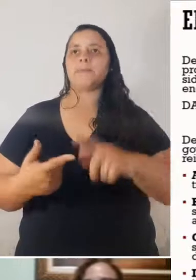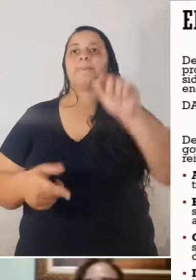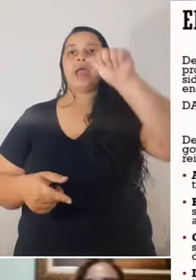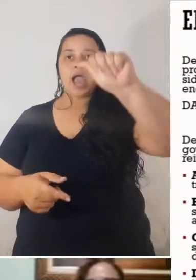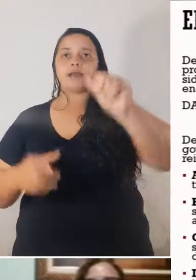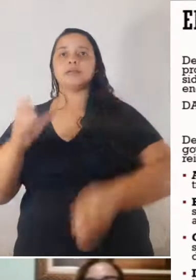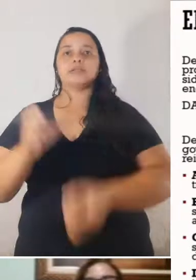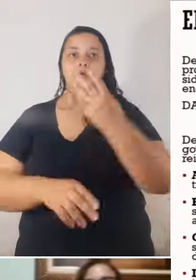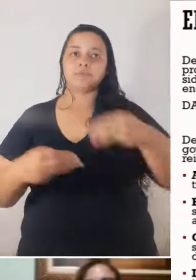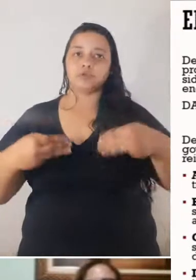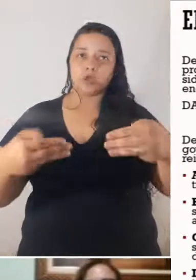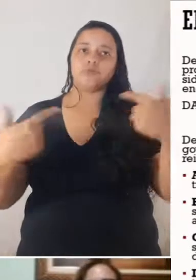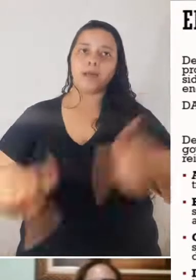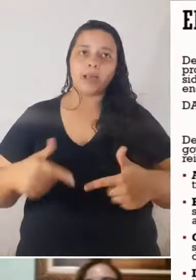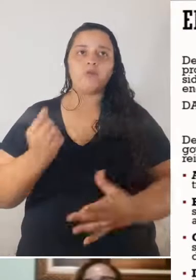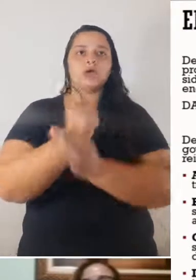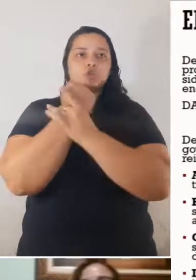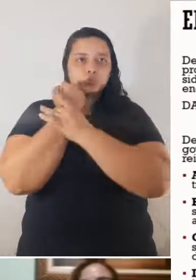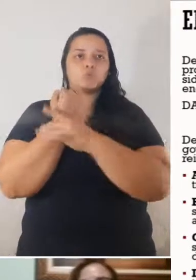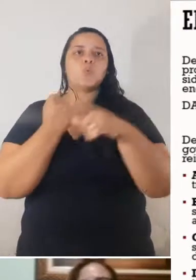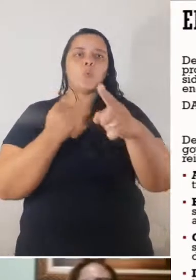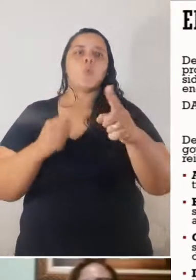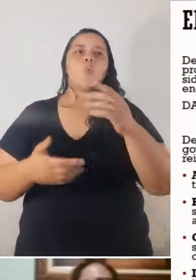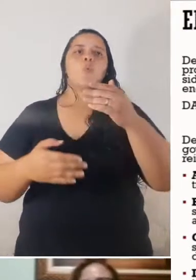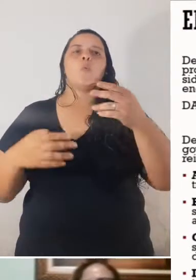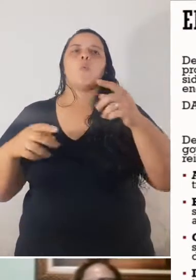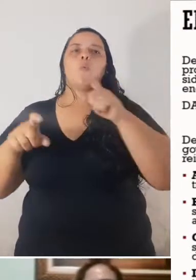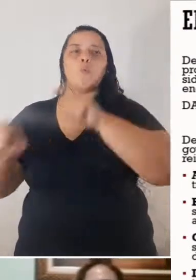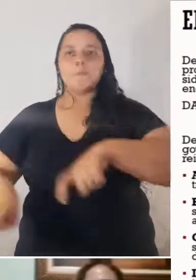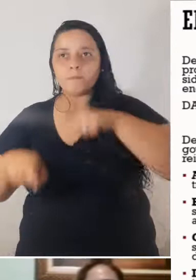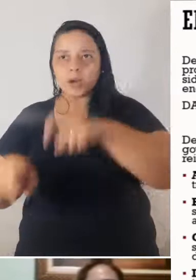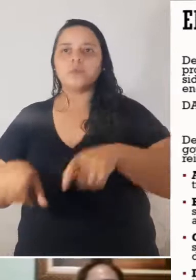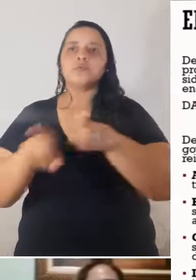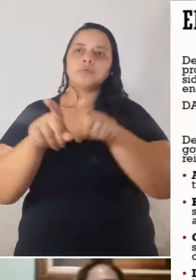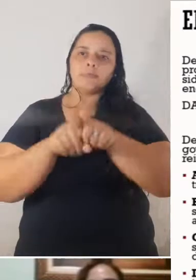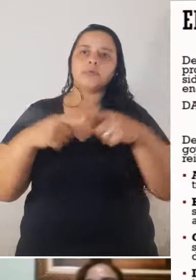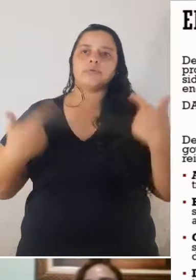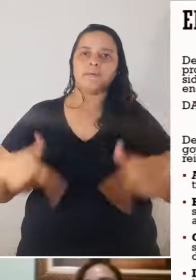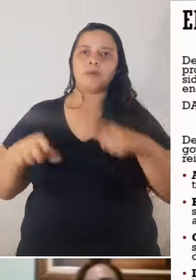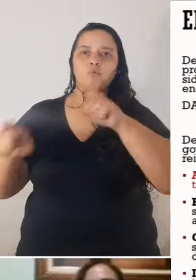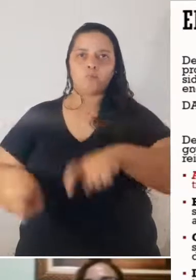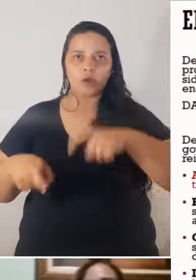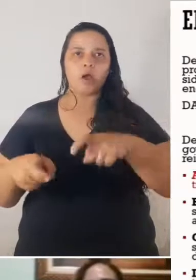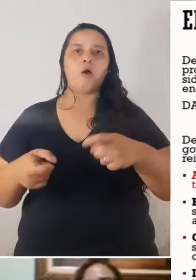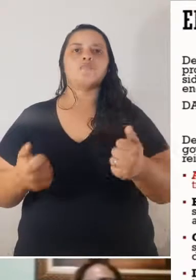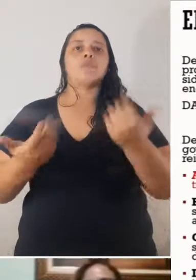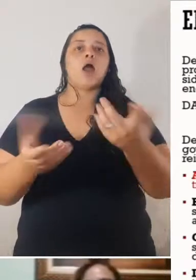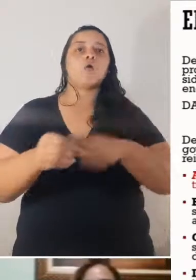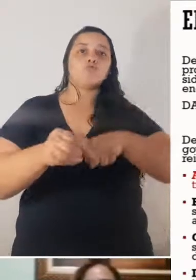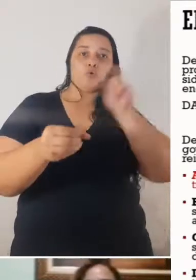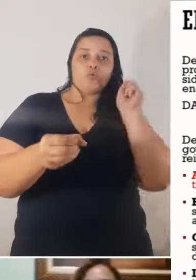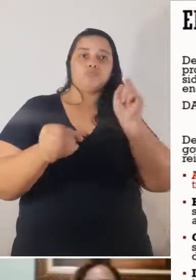ao operariado urbano e aos trabalhadores rurais liberdade e autonomia para organizar as suas atividades sindicais. Ela está incorreta,